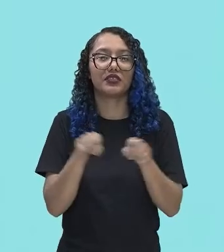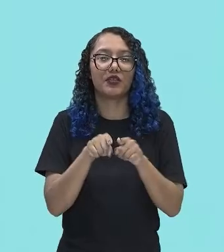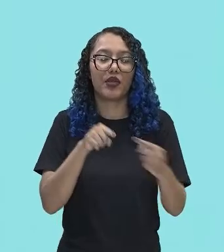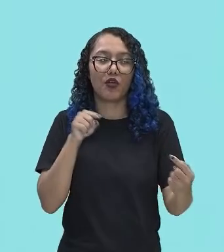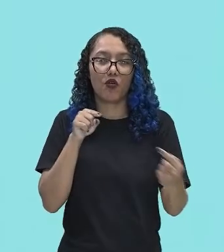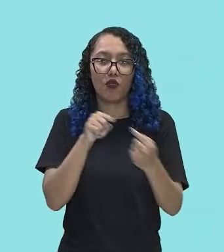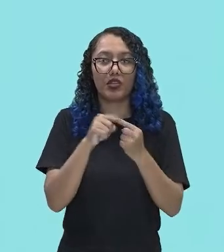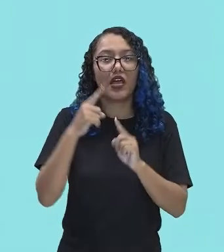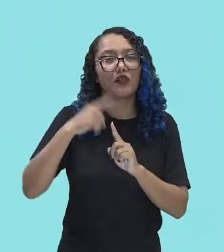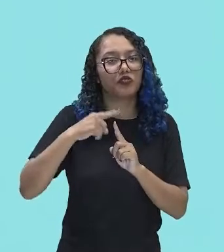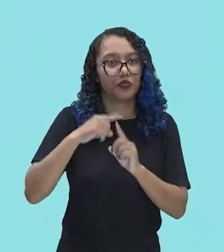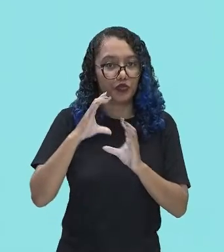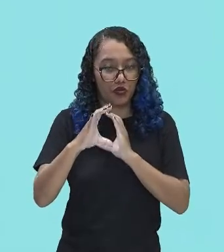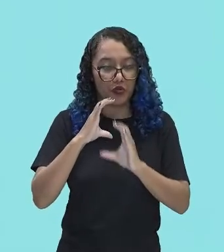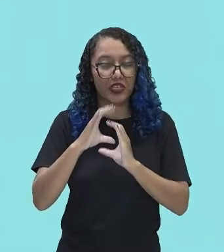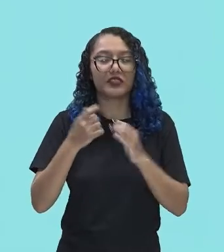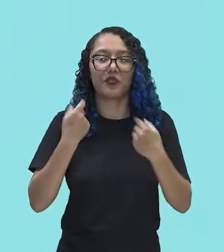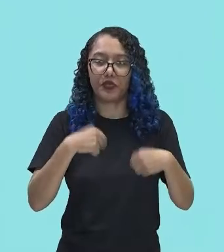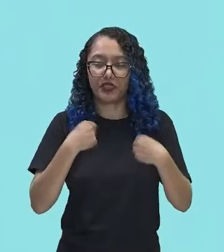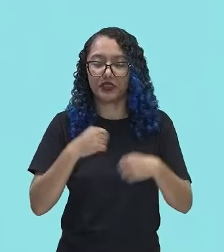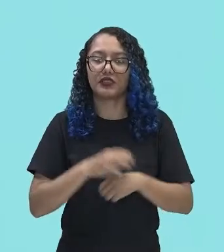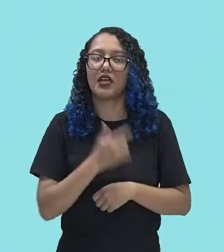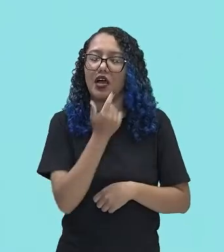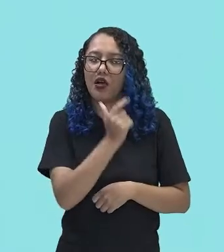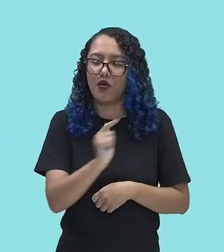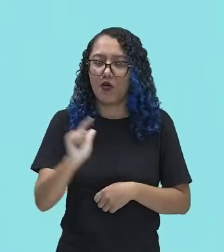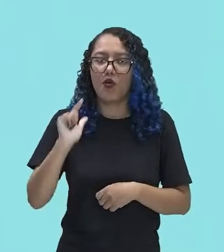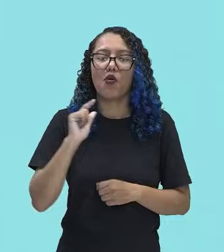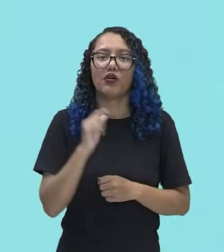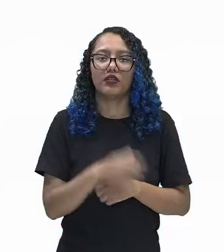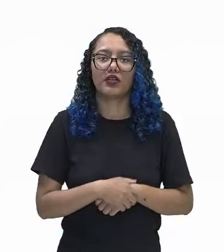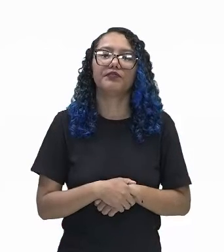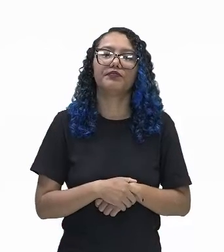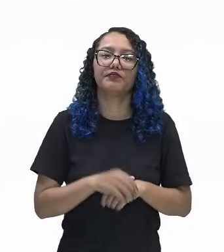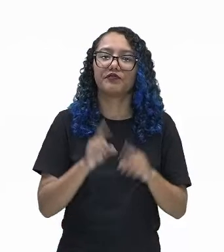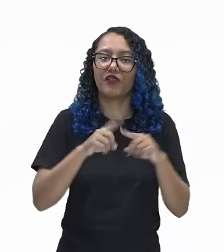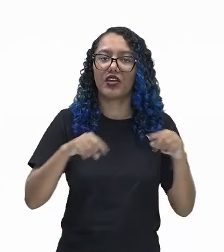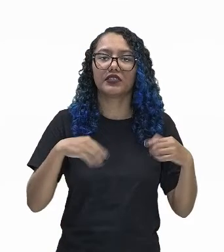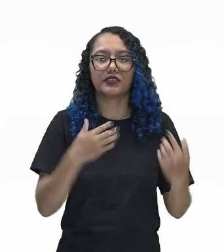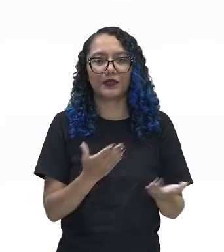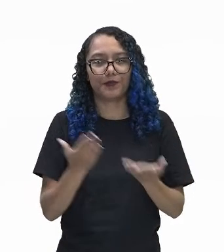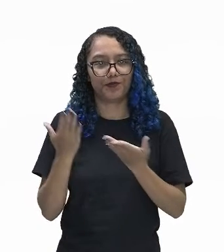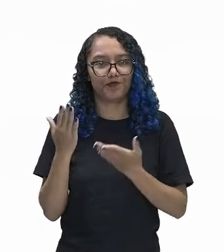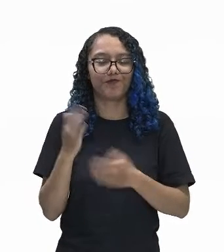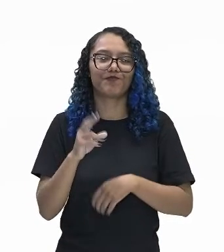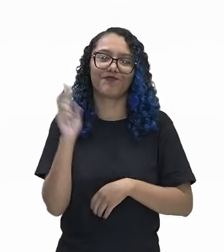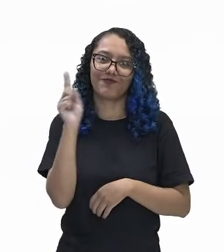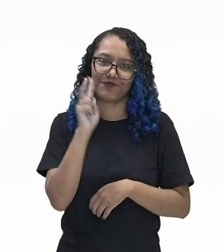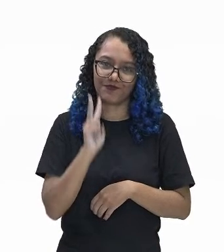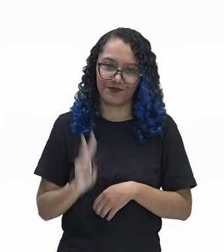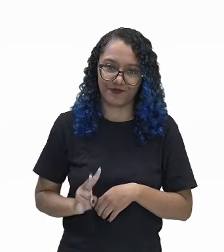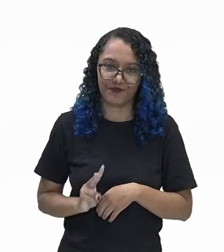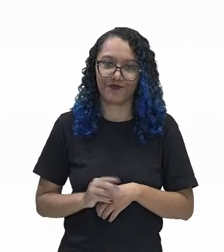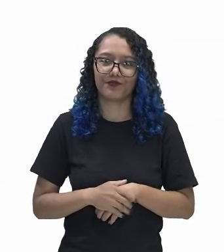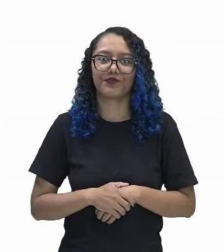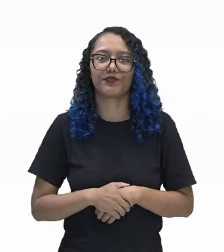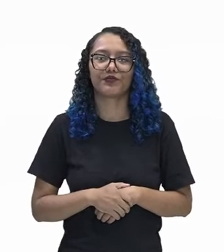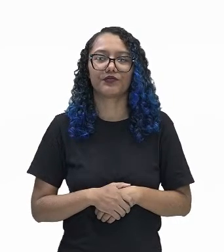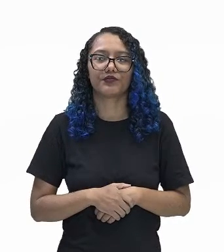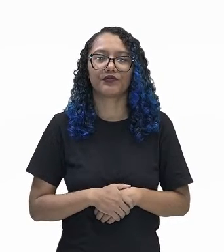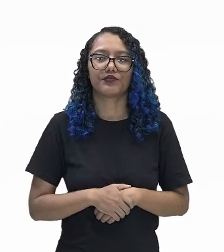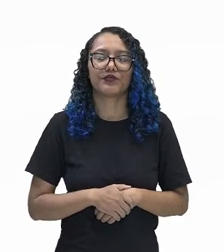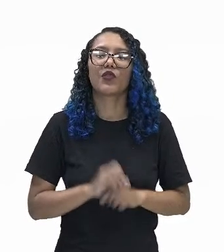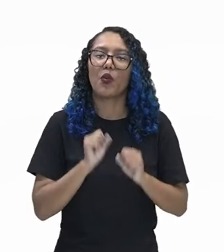comunicar, certo? Outra variação que eu trago para vocês, vejam aí a variação histórica. Ela pode ser